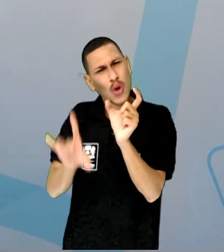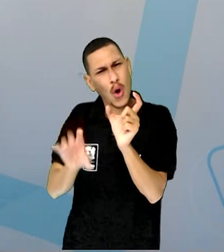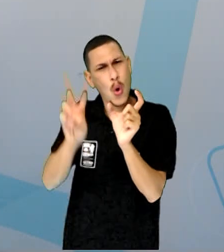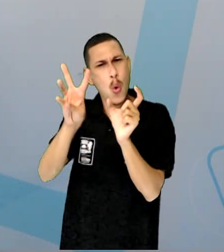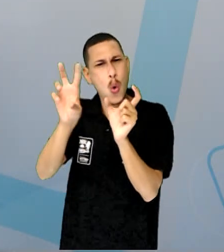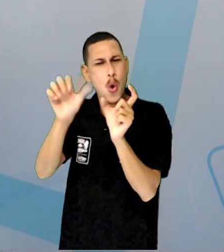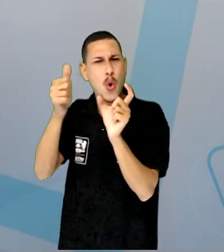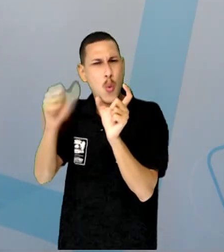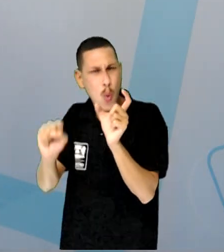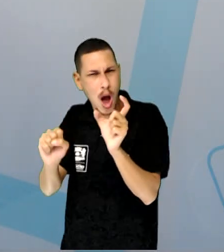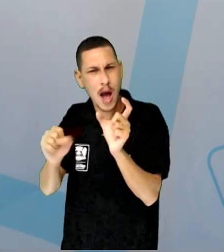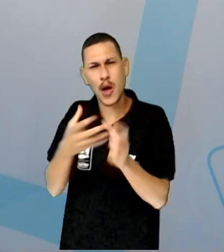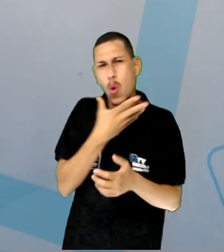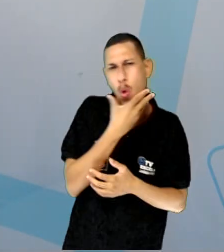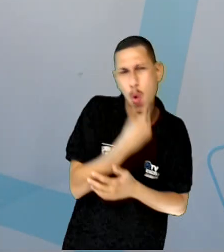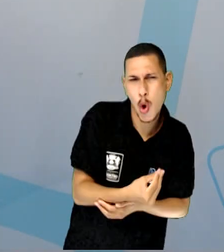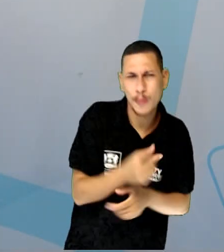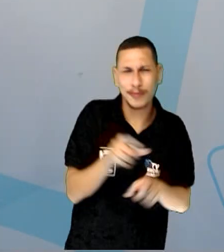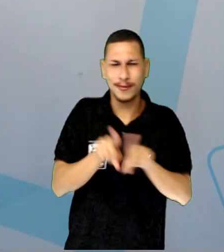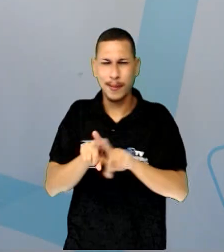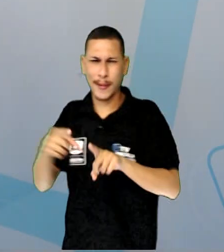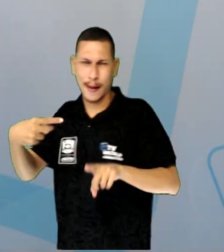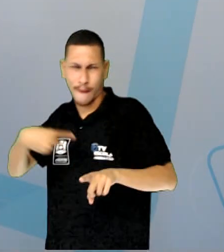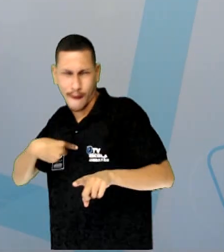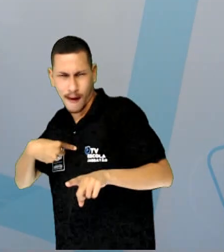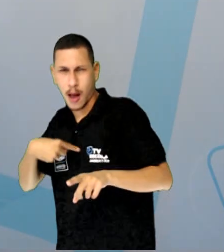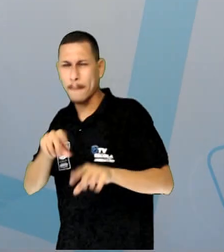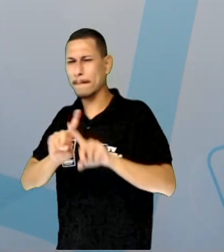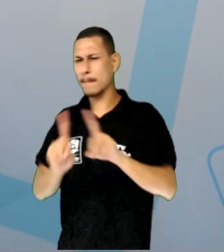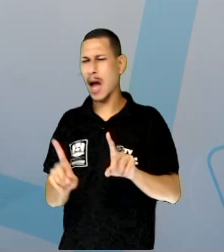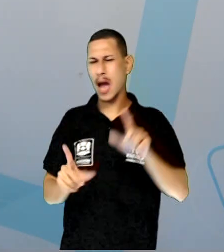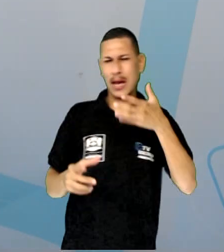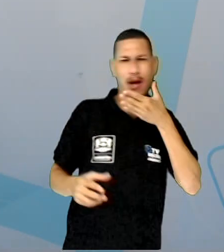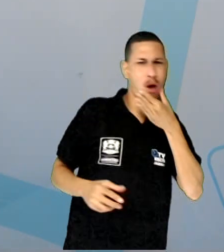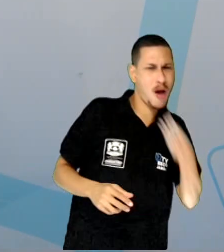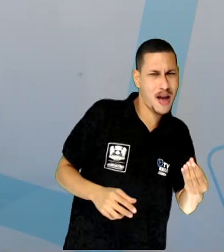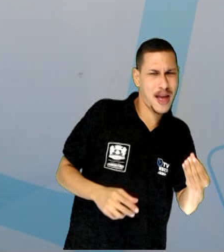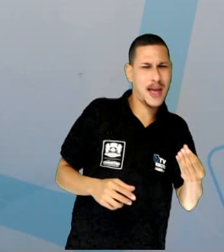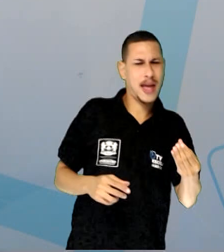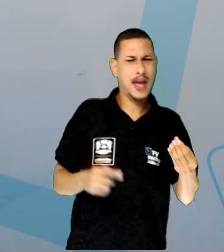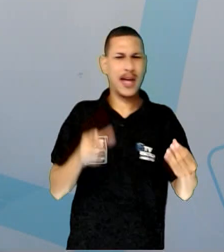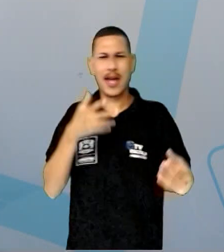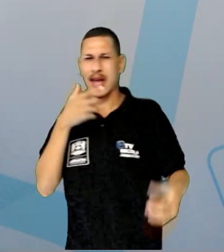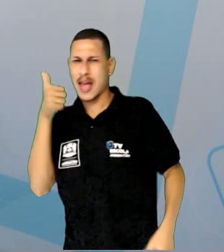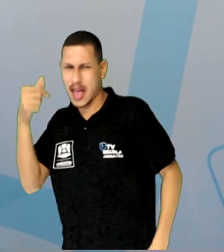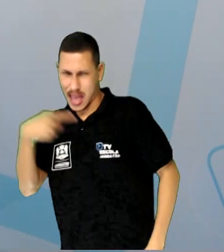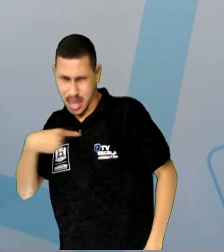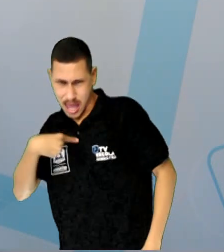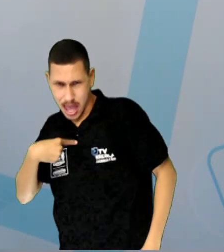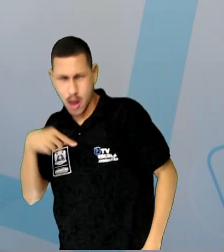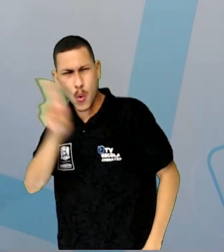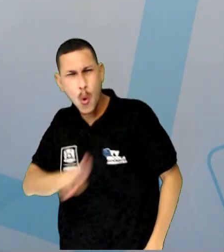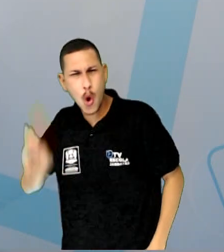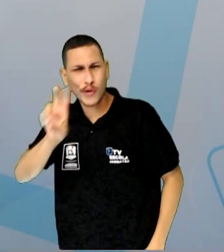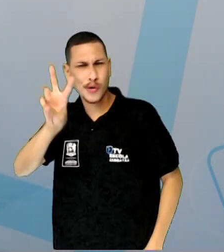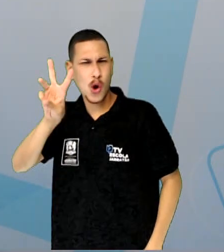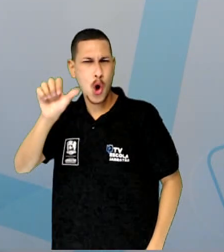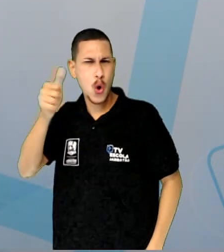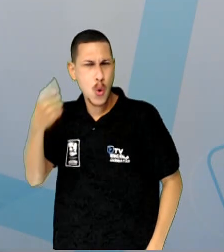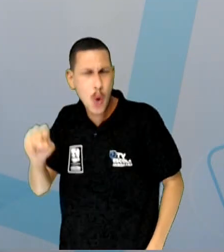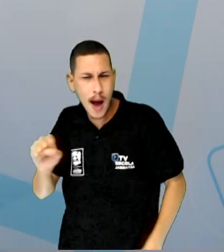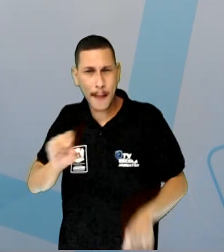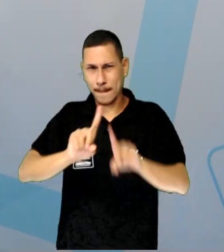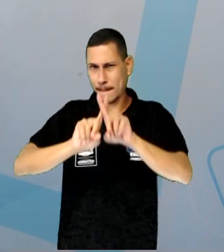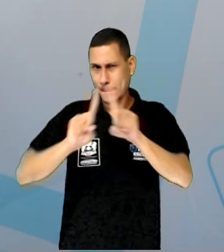he quanto para I. Mas para he e I eu não uso was? No caso